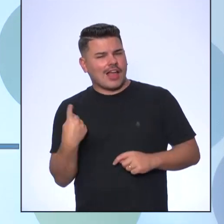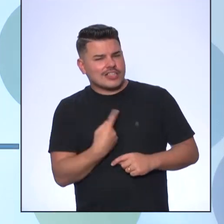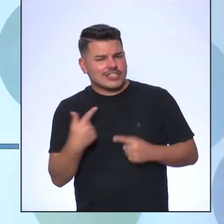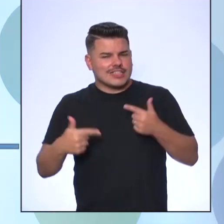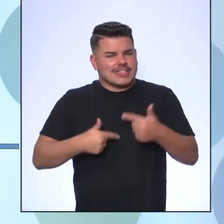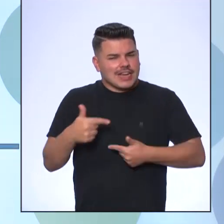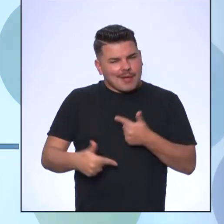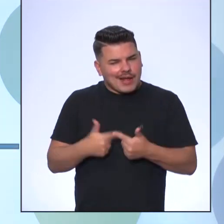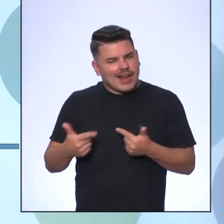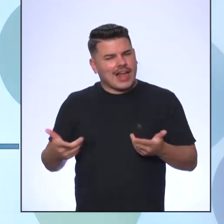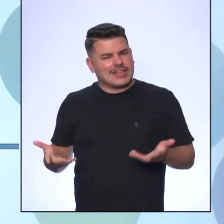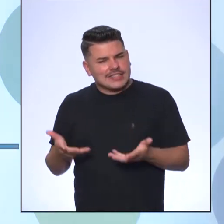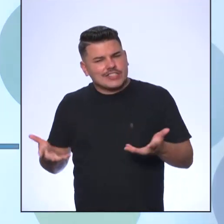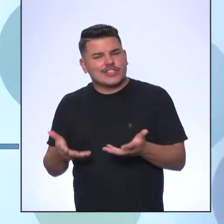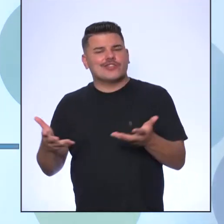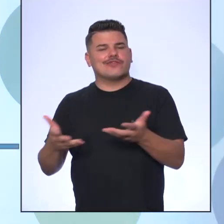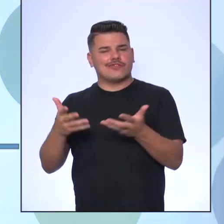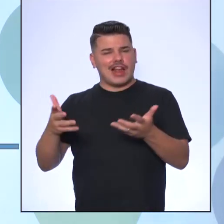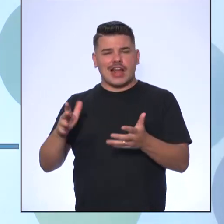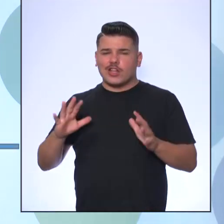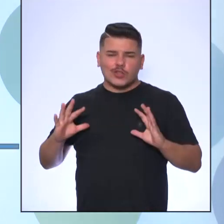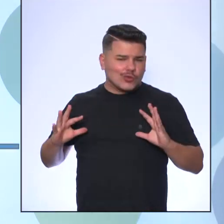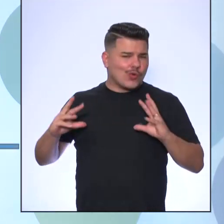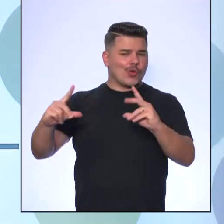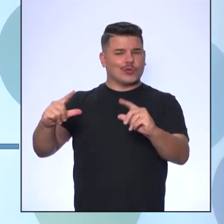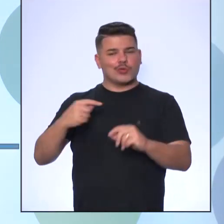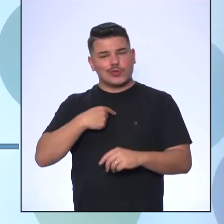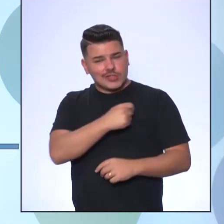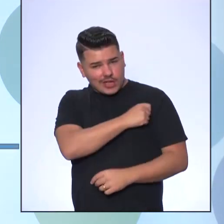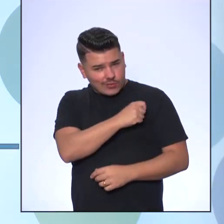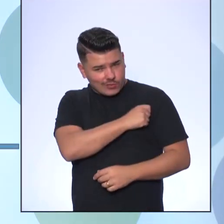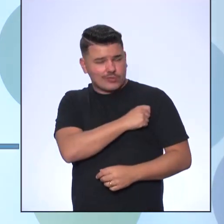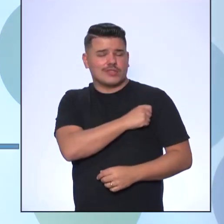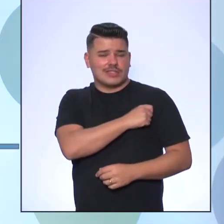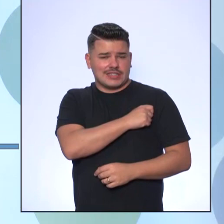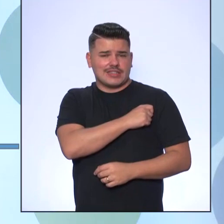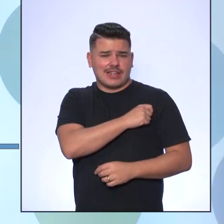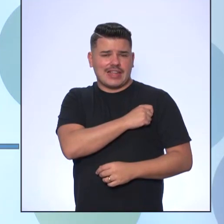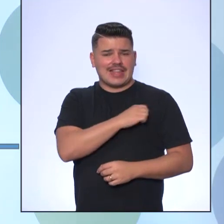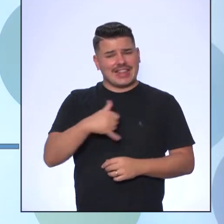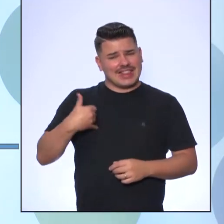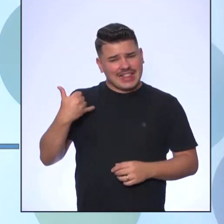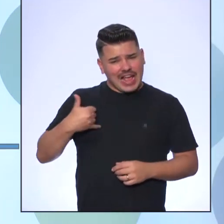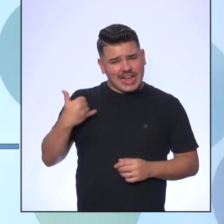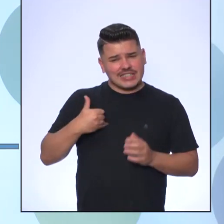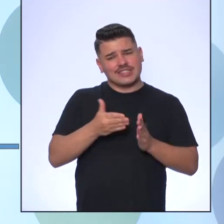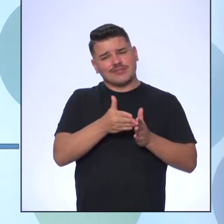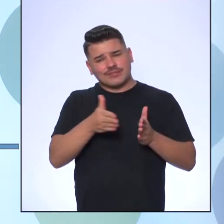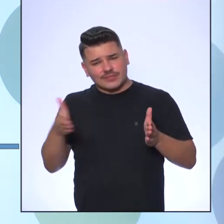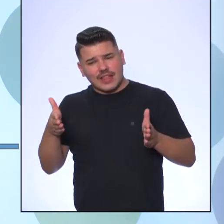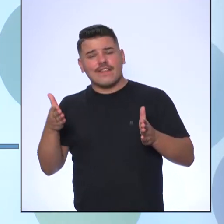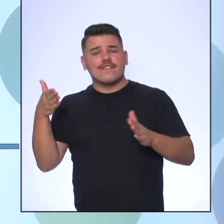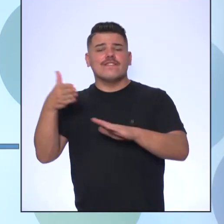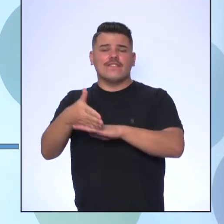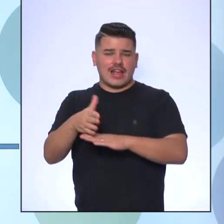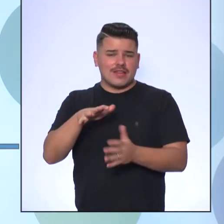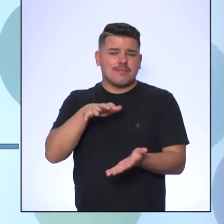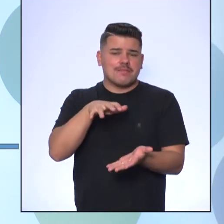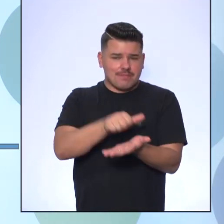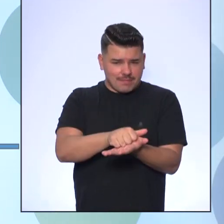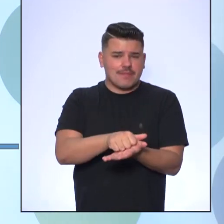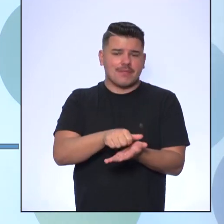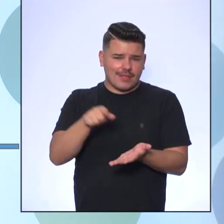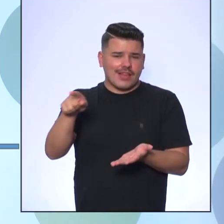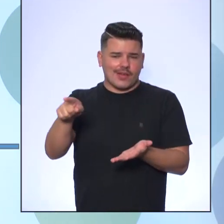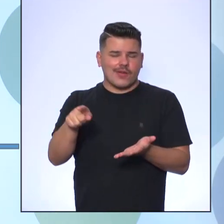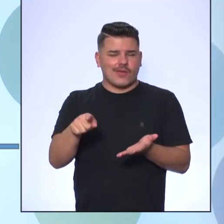pouco a motivação e engajamento de todos os alunos que estão em idade, estão no momento para prestar o Enem. Pois bem, nós fazemos um